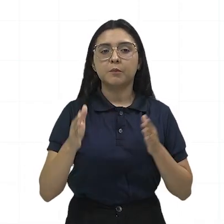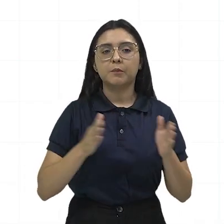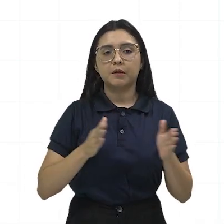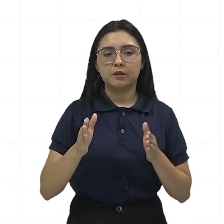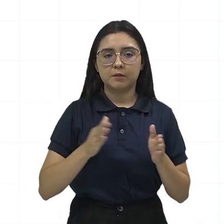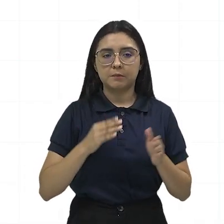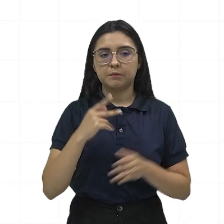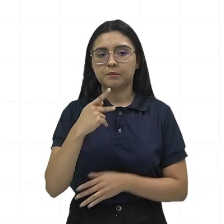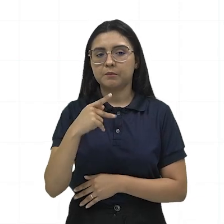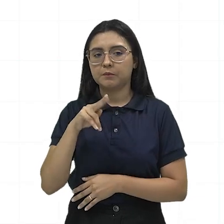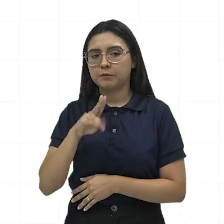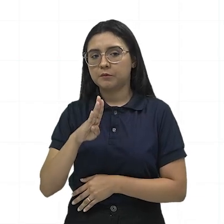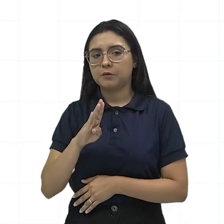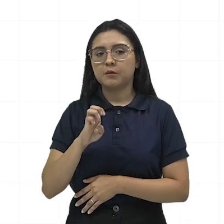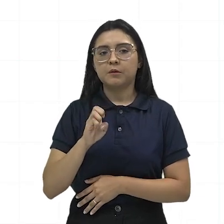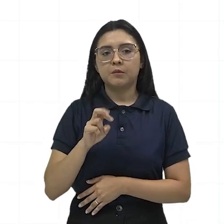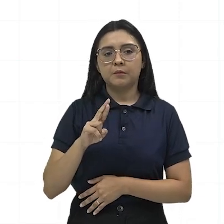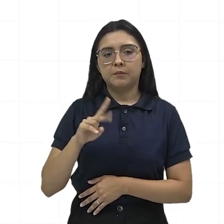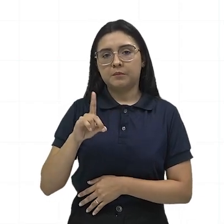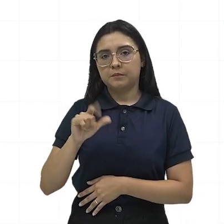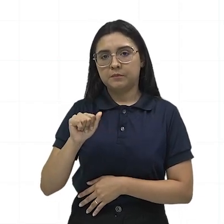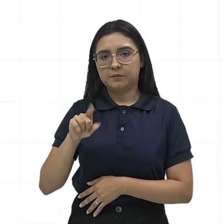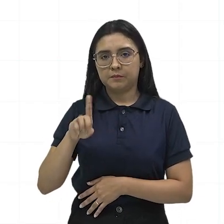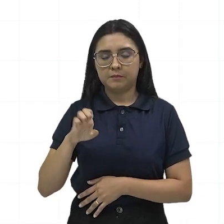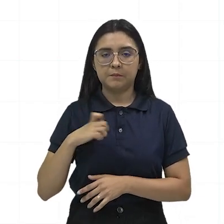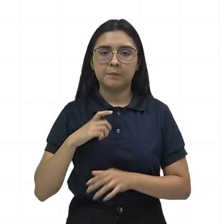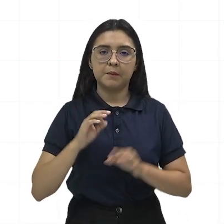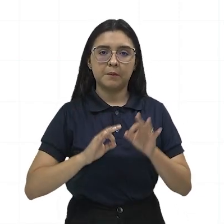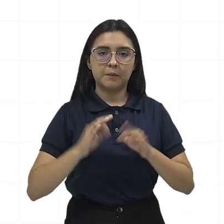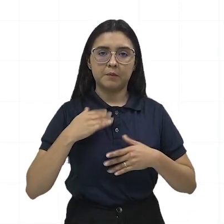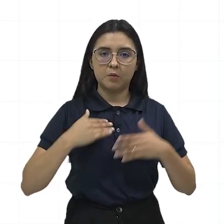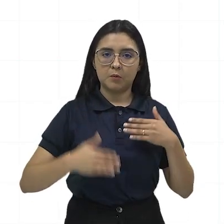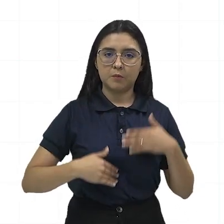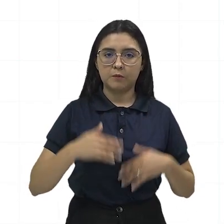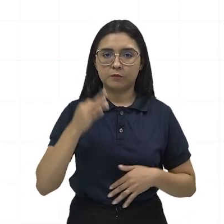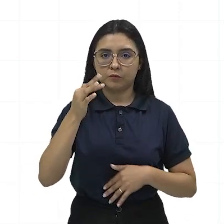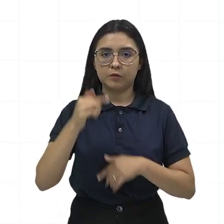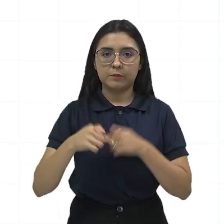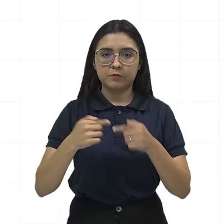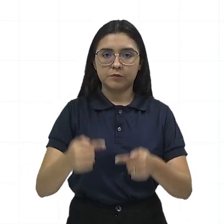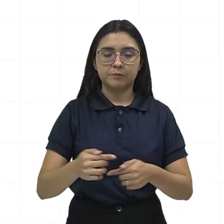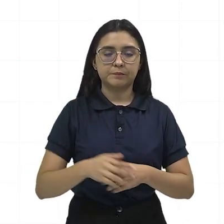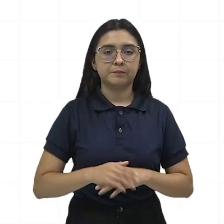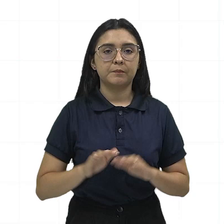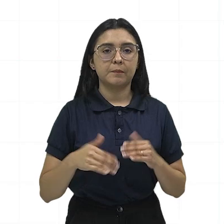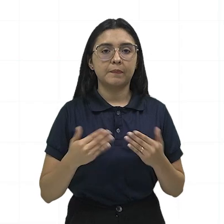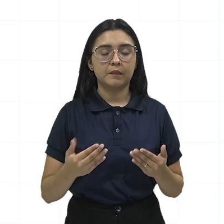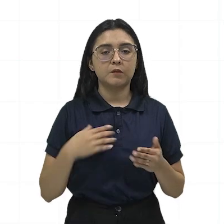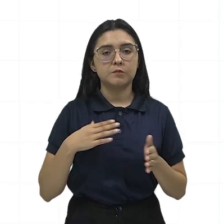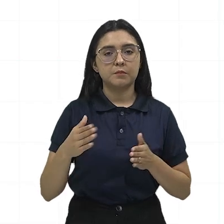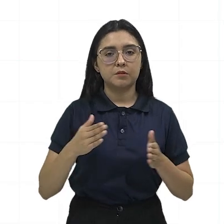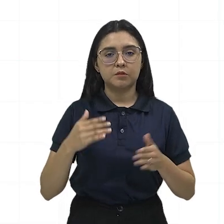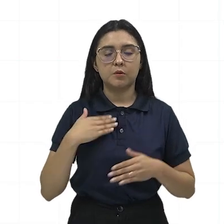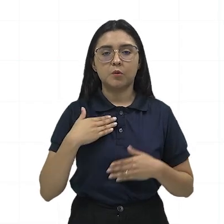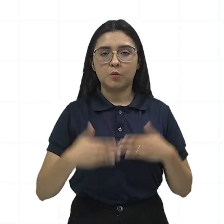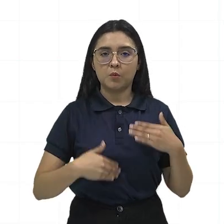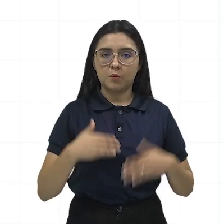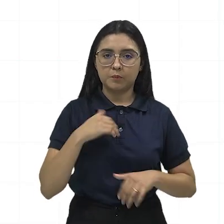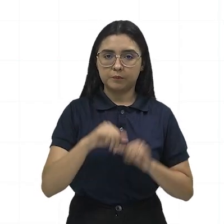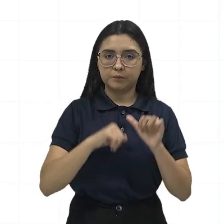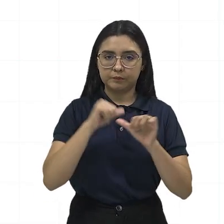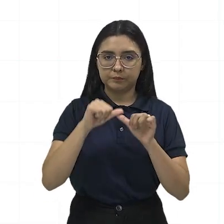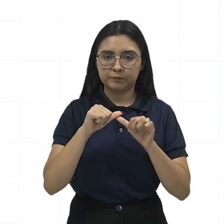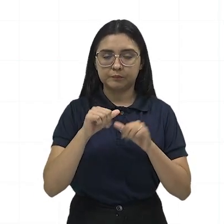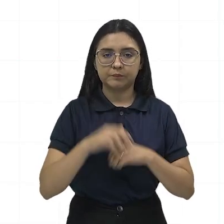chamado puberdade e visam preparar o corpo para a reprodução. Então, a puberdade ela é essa transição,